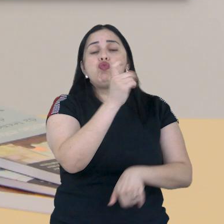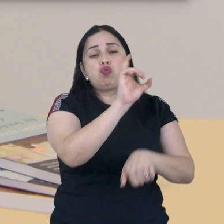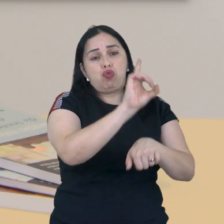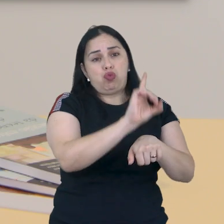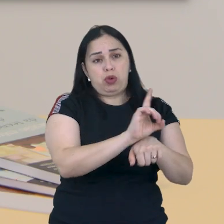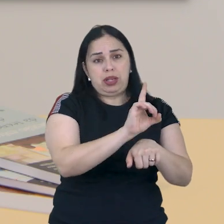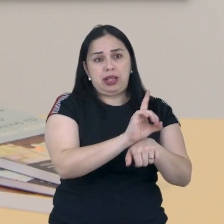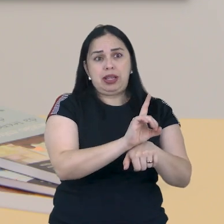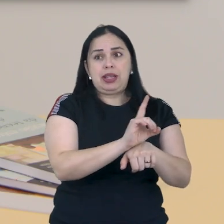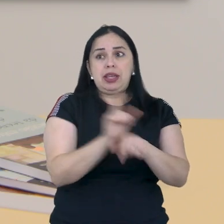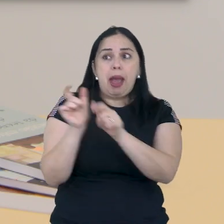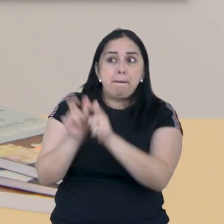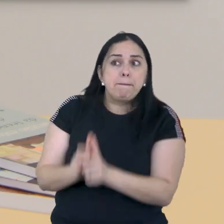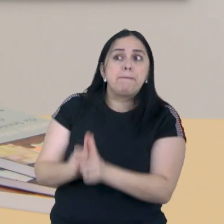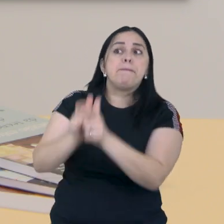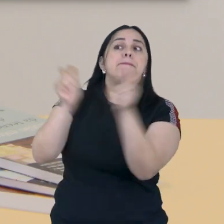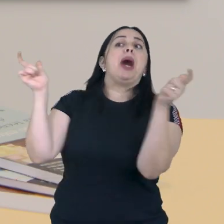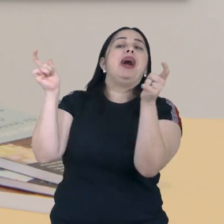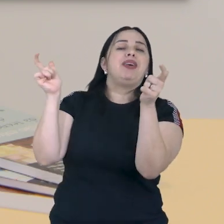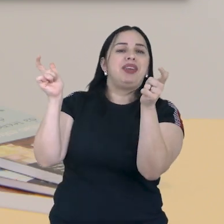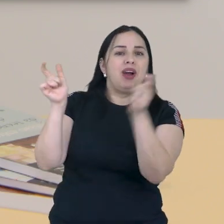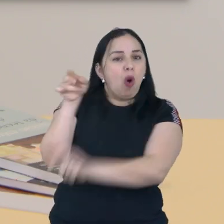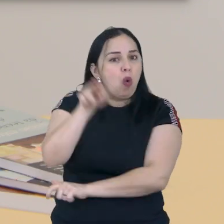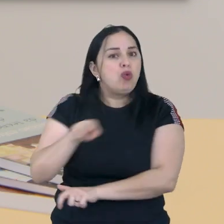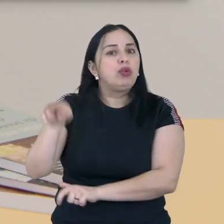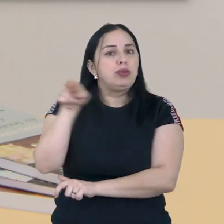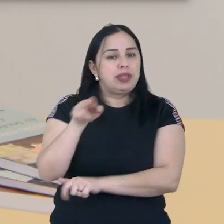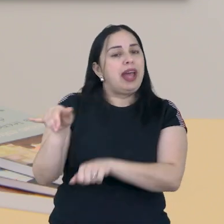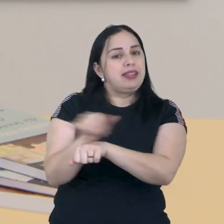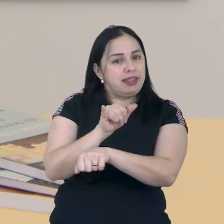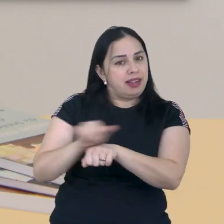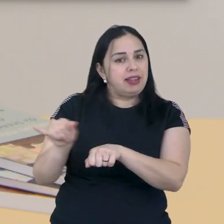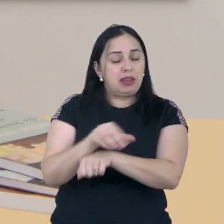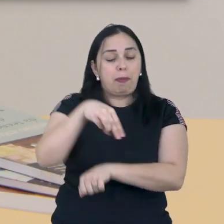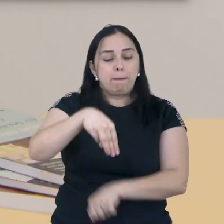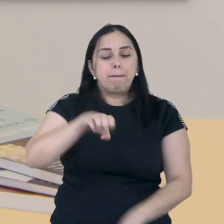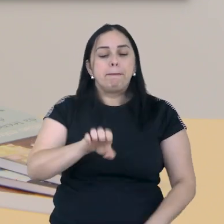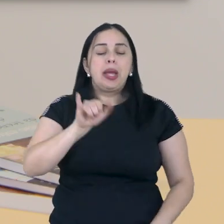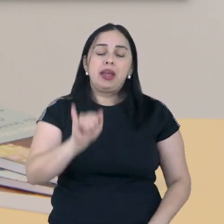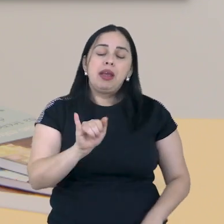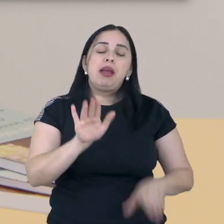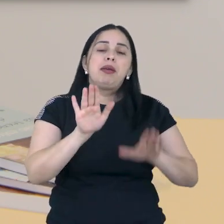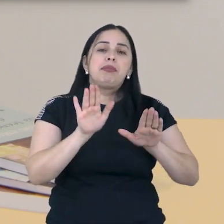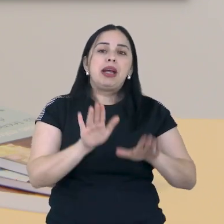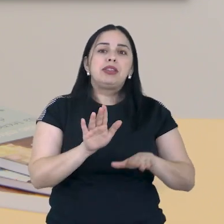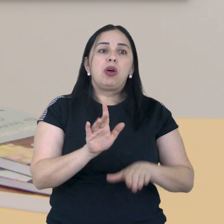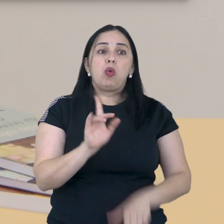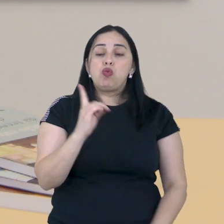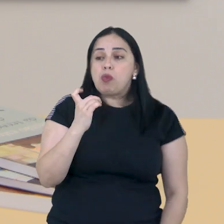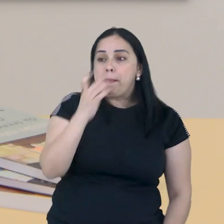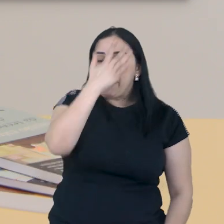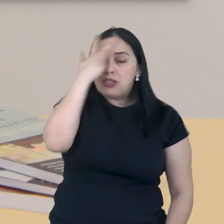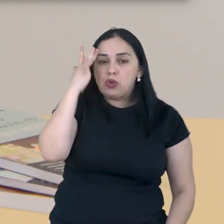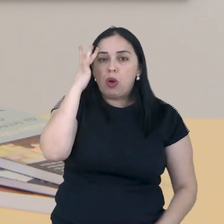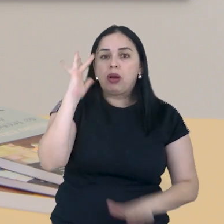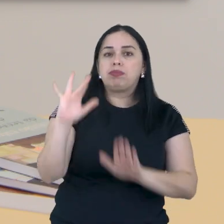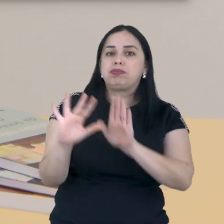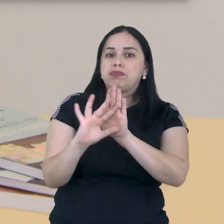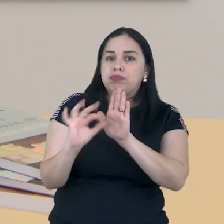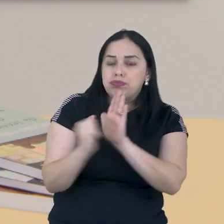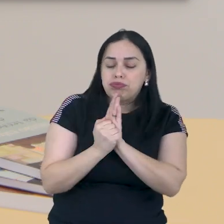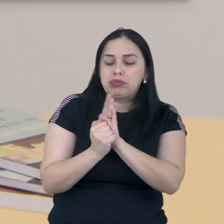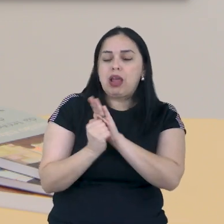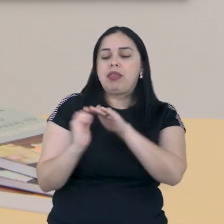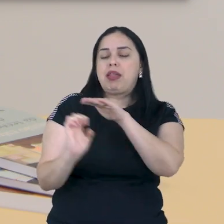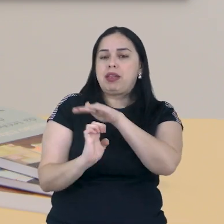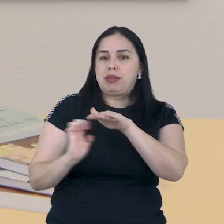mais Ampla que as pessoas utilizam para entrar no mundo do empreendedorismo Qual a ideia pode ser uma pessoa só a